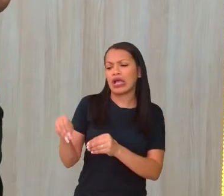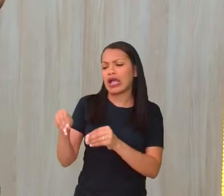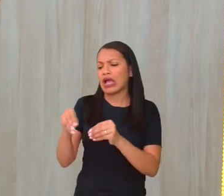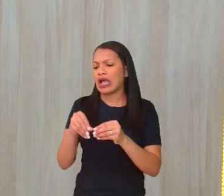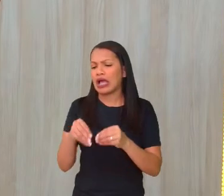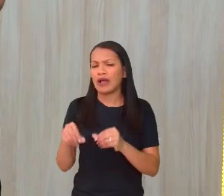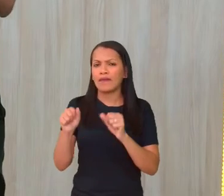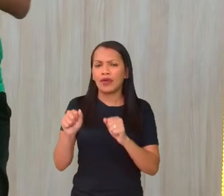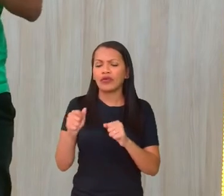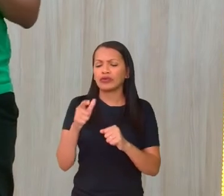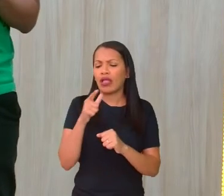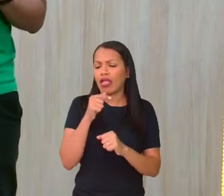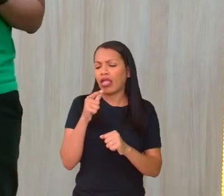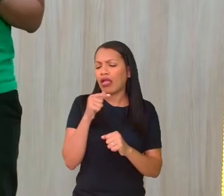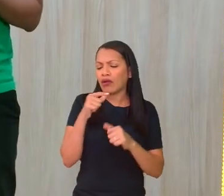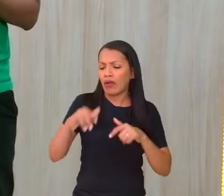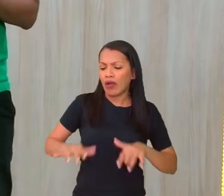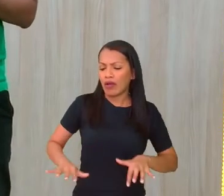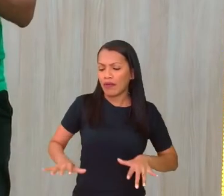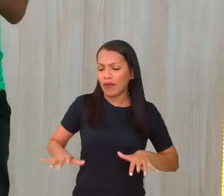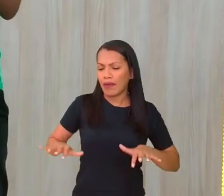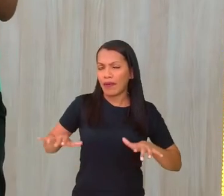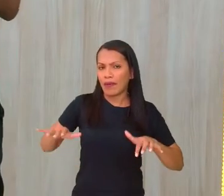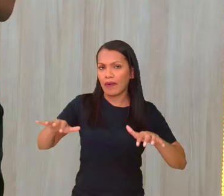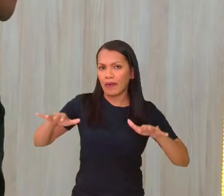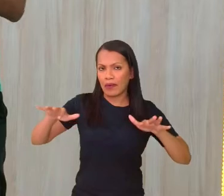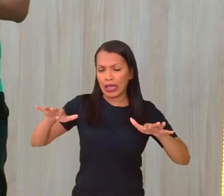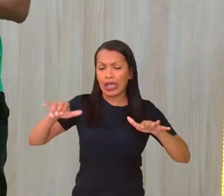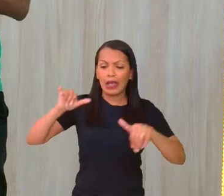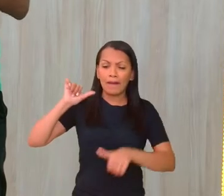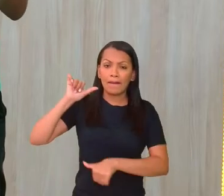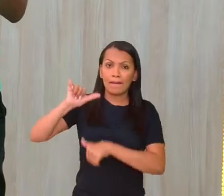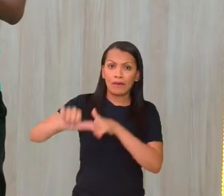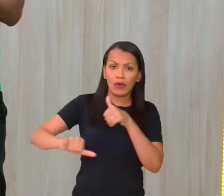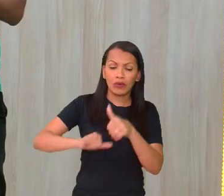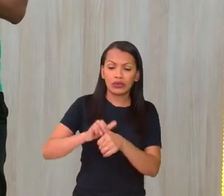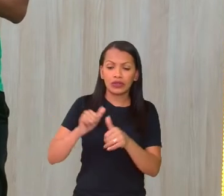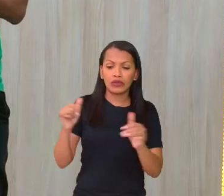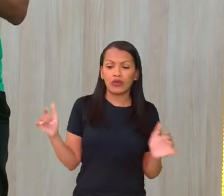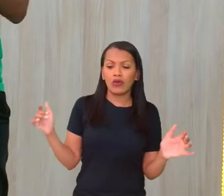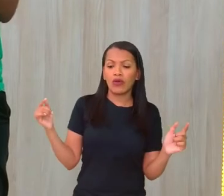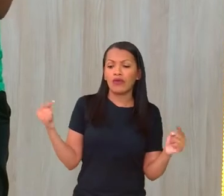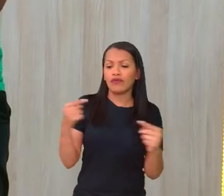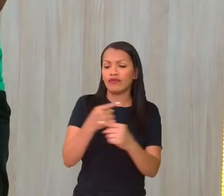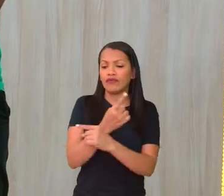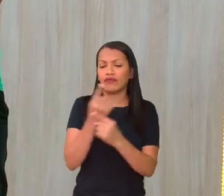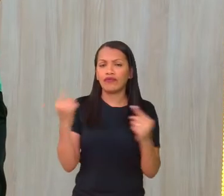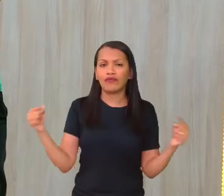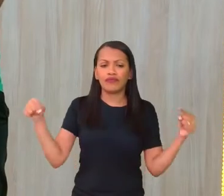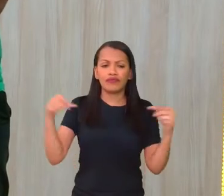mais inundadas, né? Porque vai se alterar o fluxo dos rios,